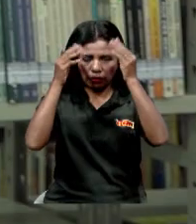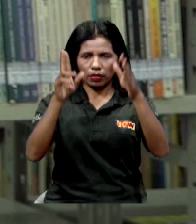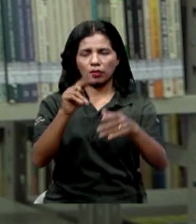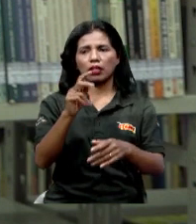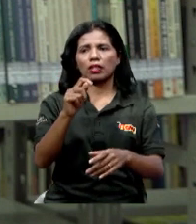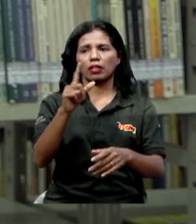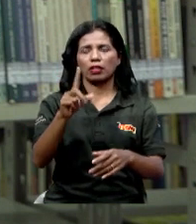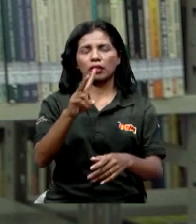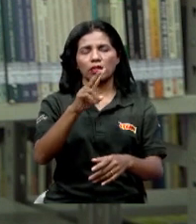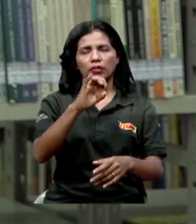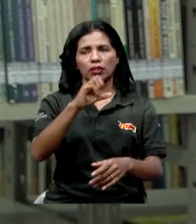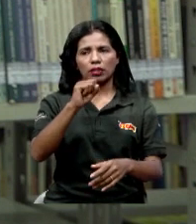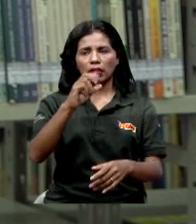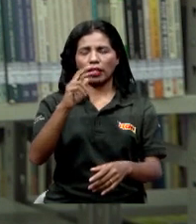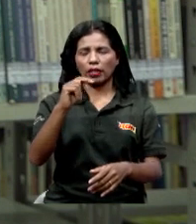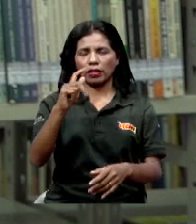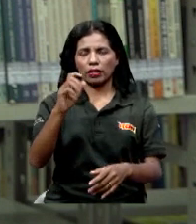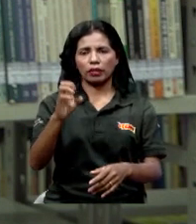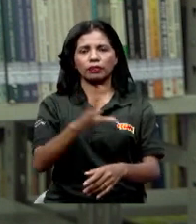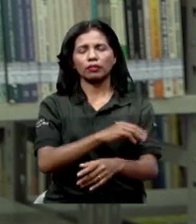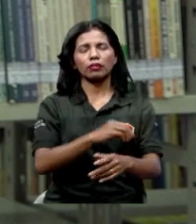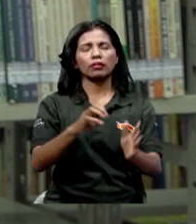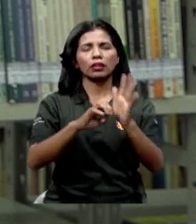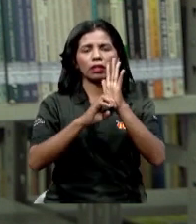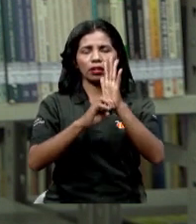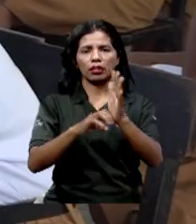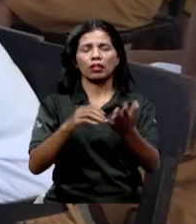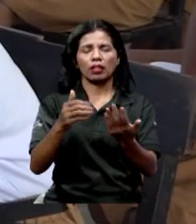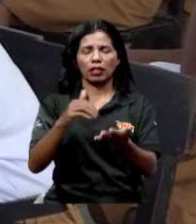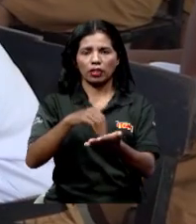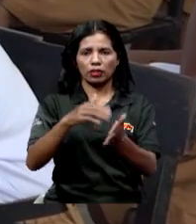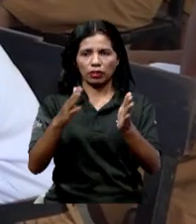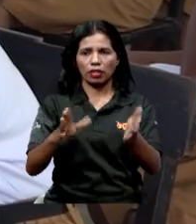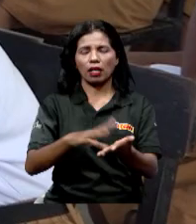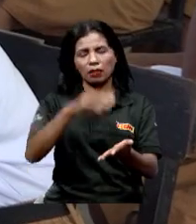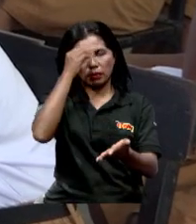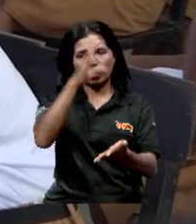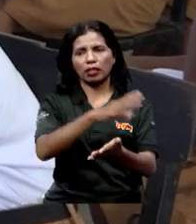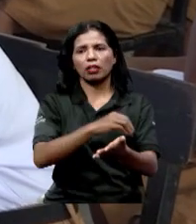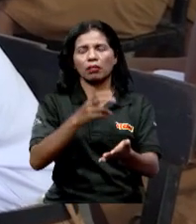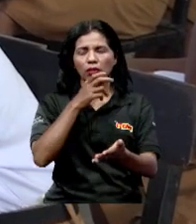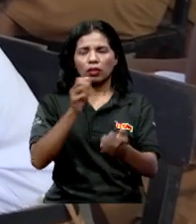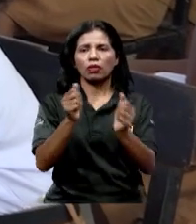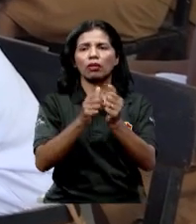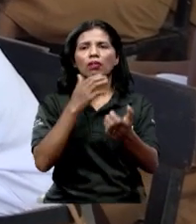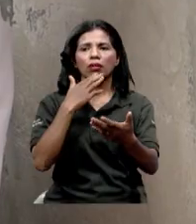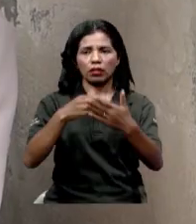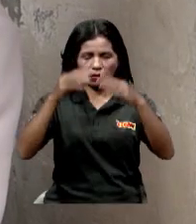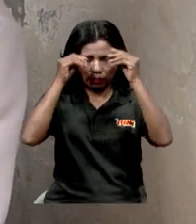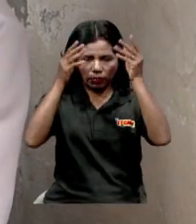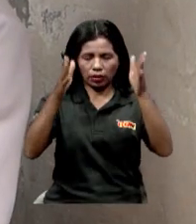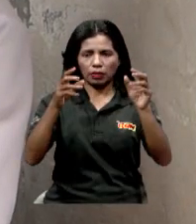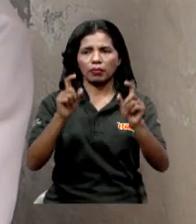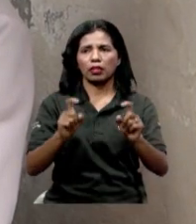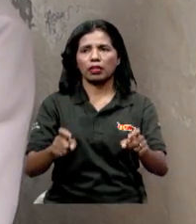UNITELI Vicente Paulino Hateten, maneira ne be ato ha fácil estudante aprende a liang oficial português hodiak. Professor Sira